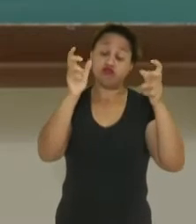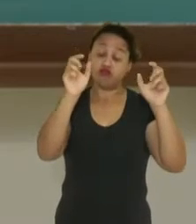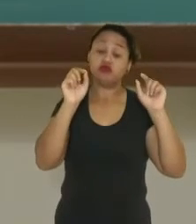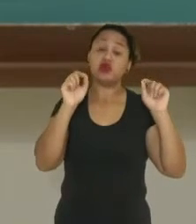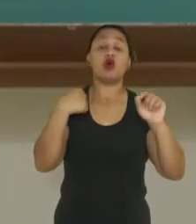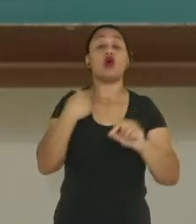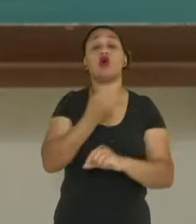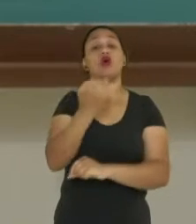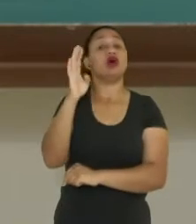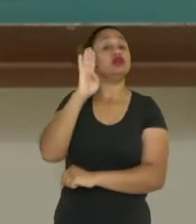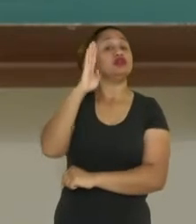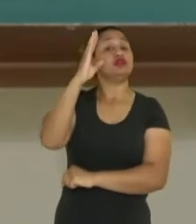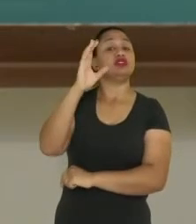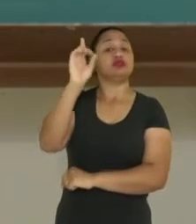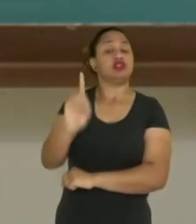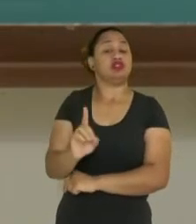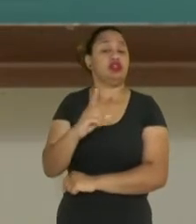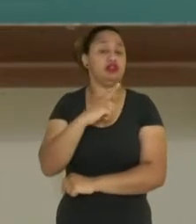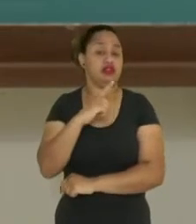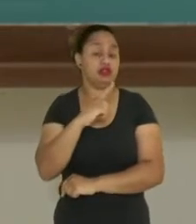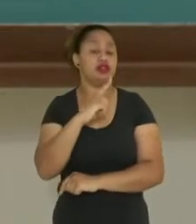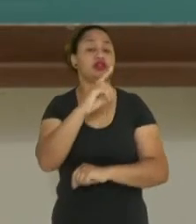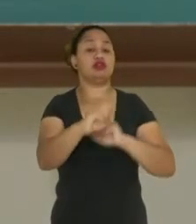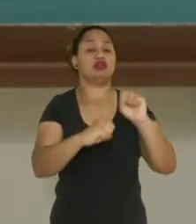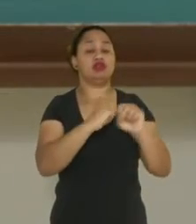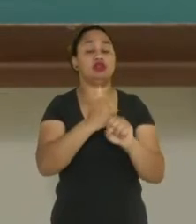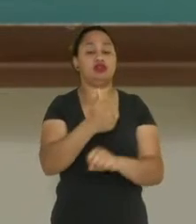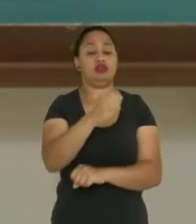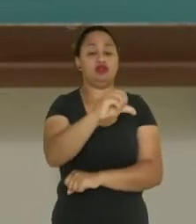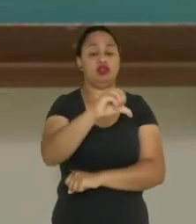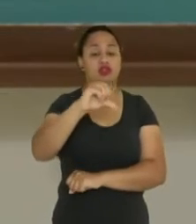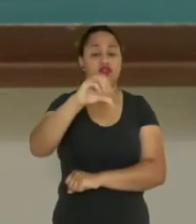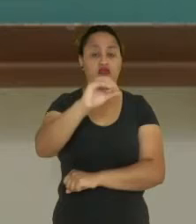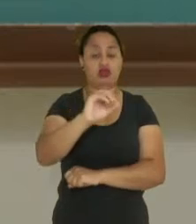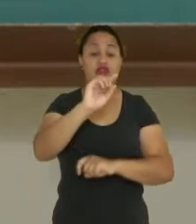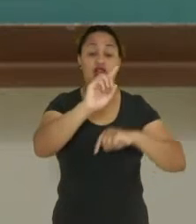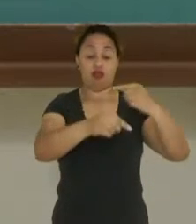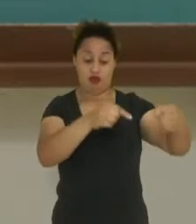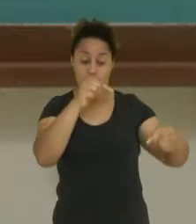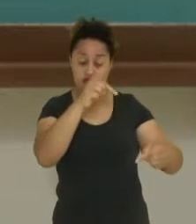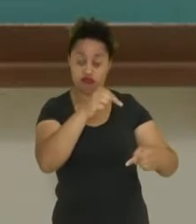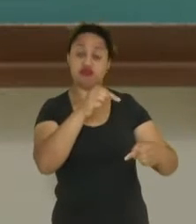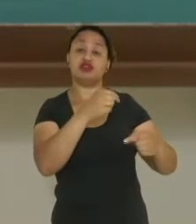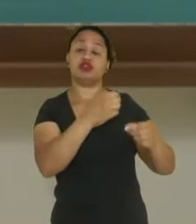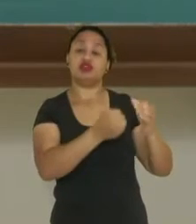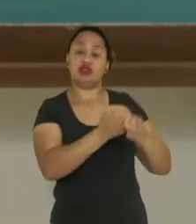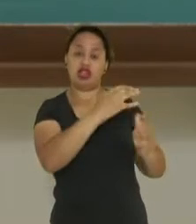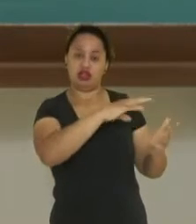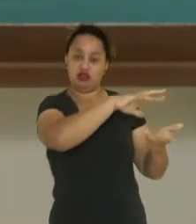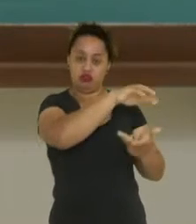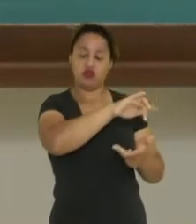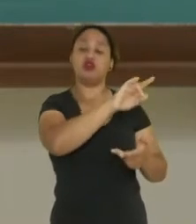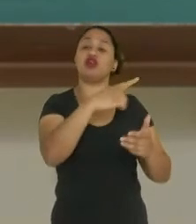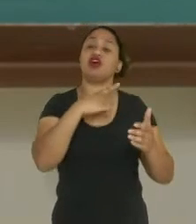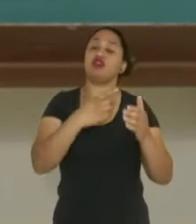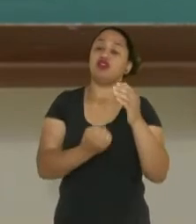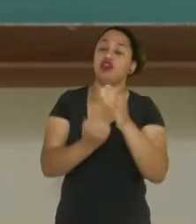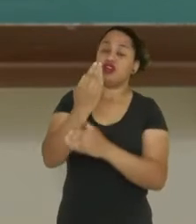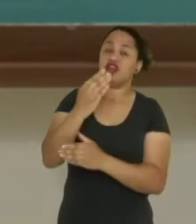direitos. Então, em 1990, depois dessa data, nós temos a criação do Estatuto, da